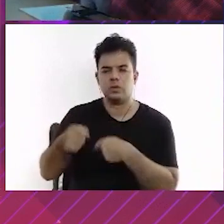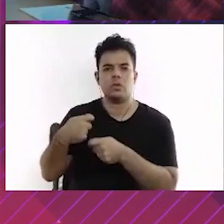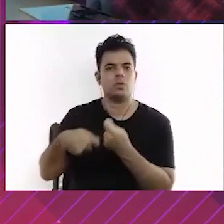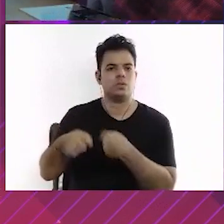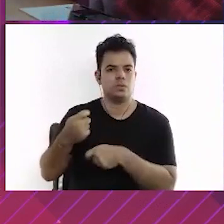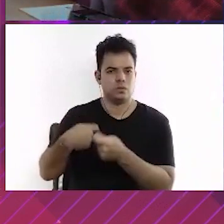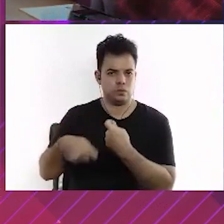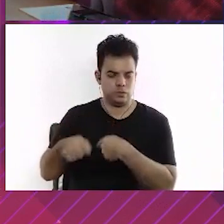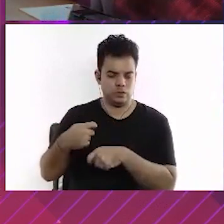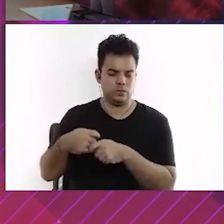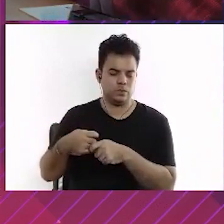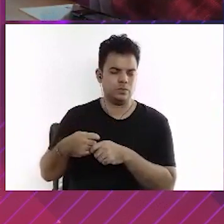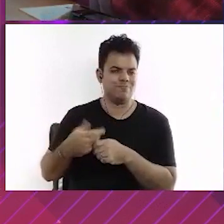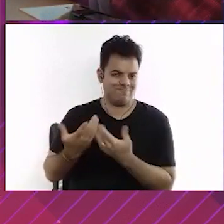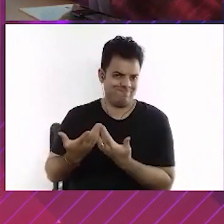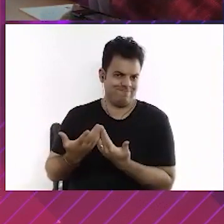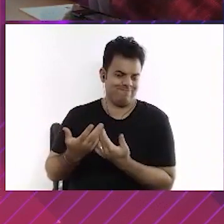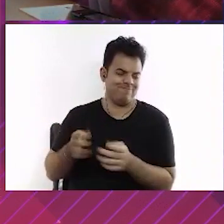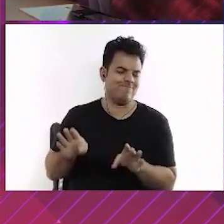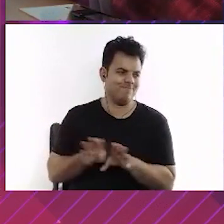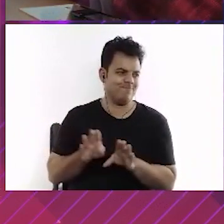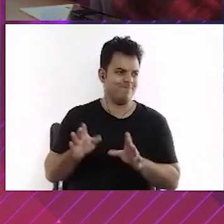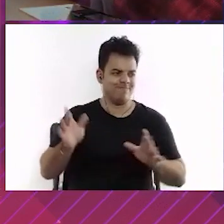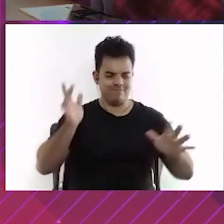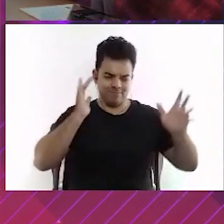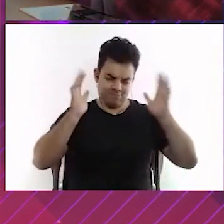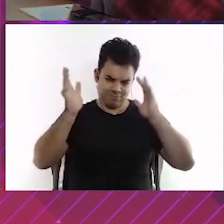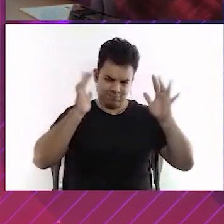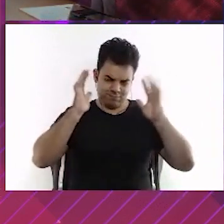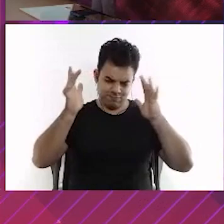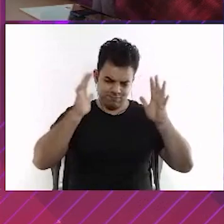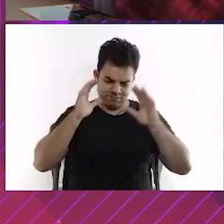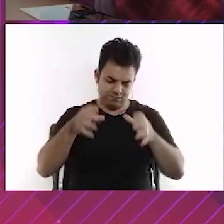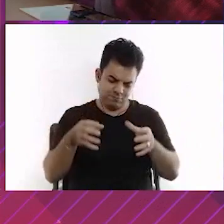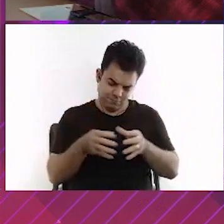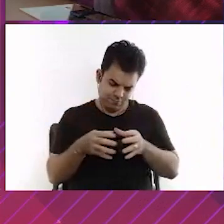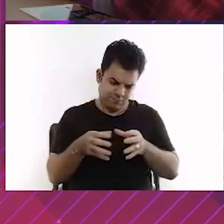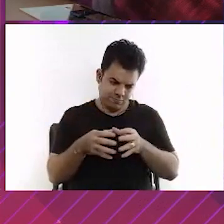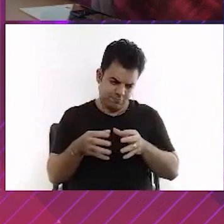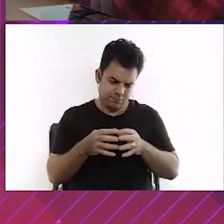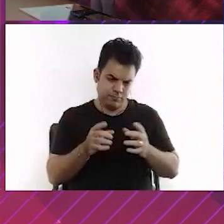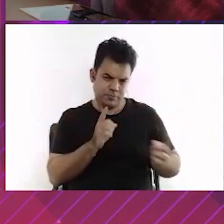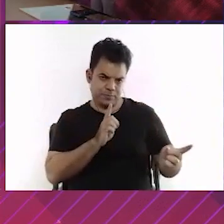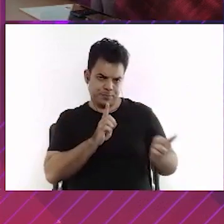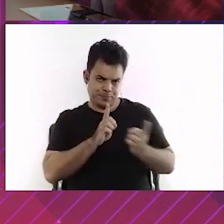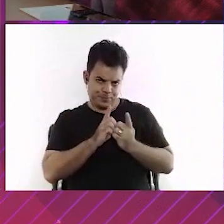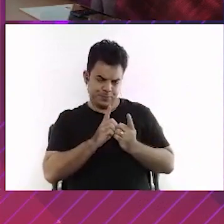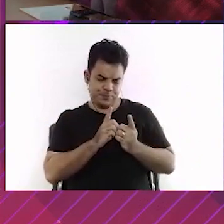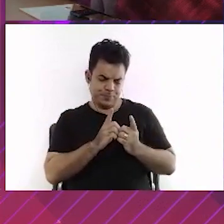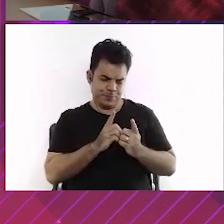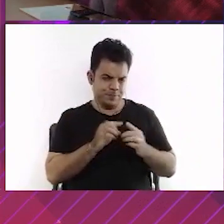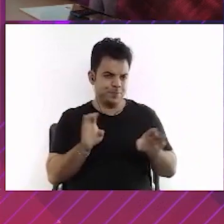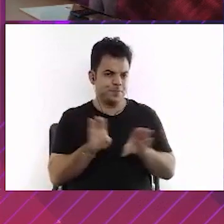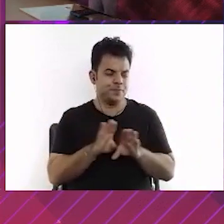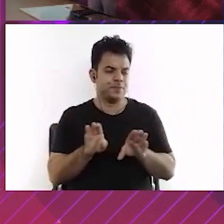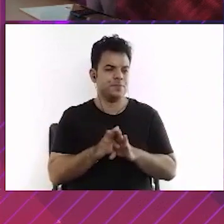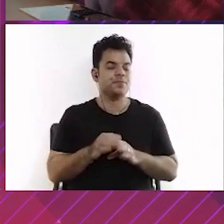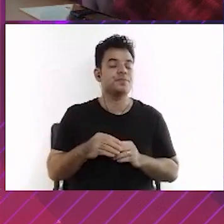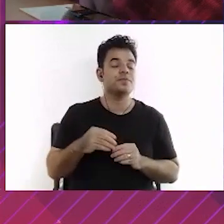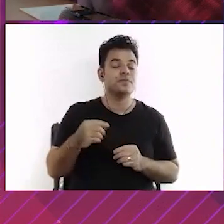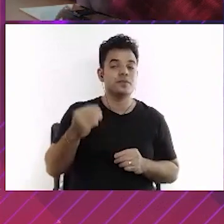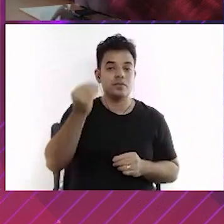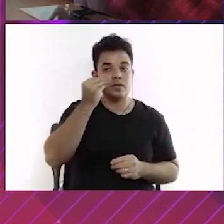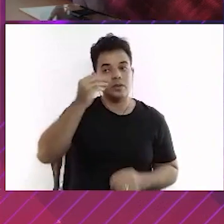Saímos de cena com esse time, né, que tinha nos contactado, e fomos buscar por conta